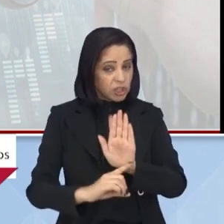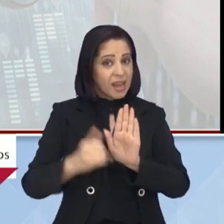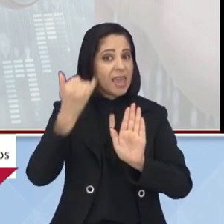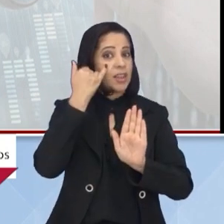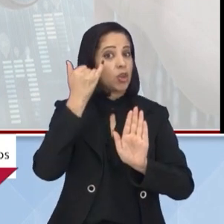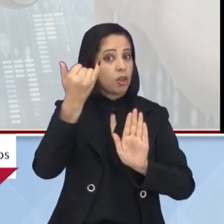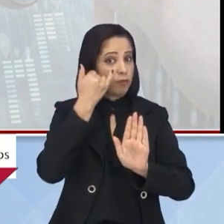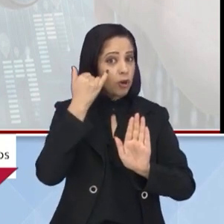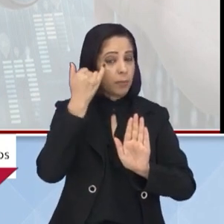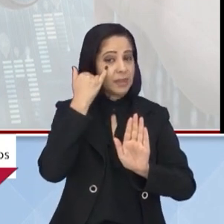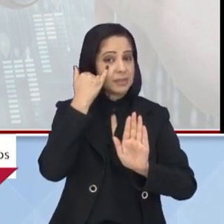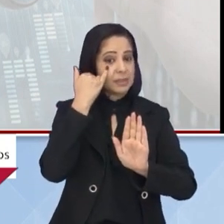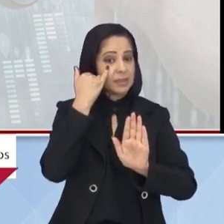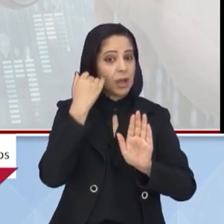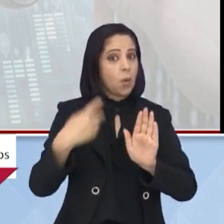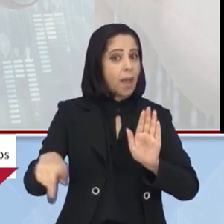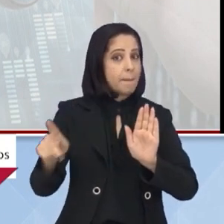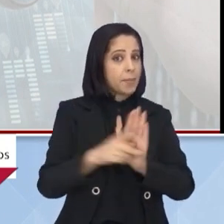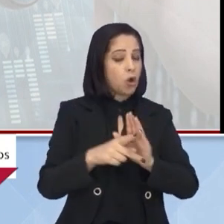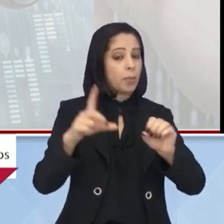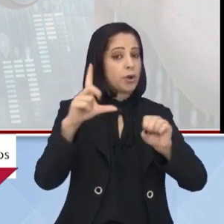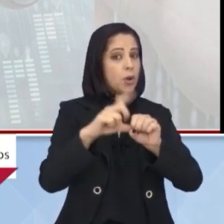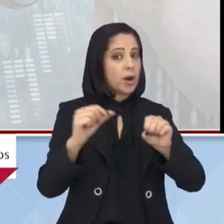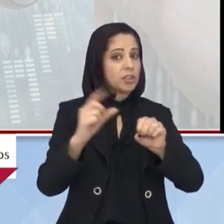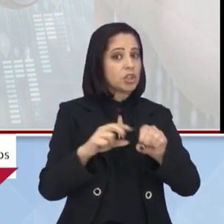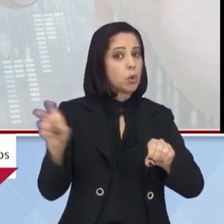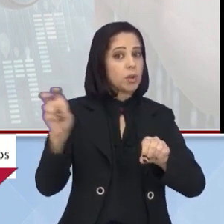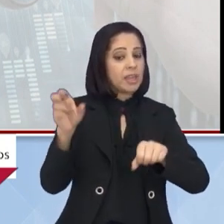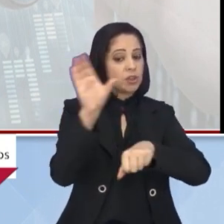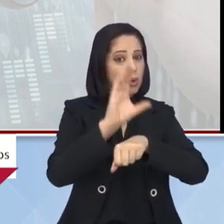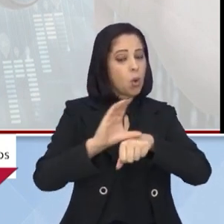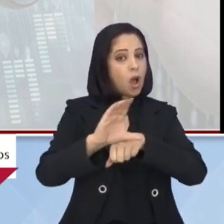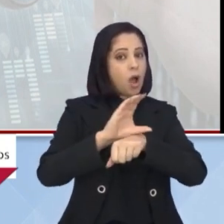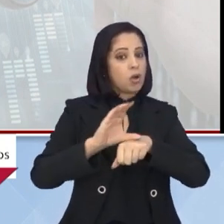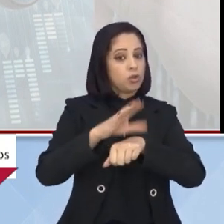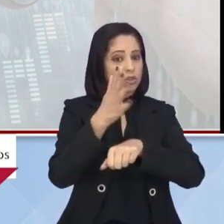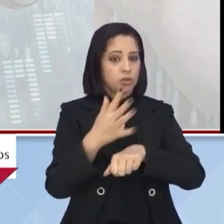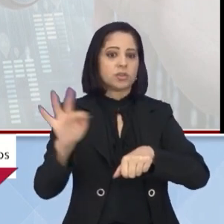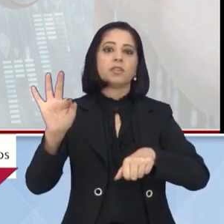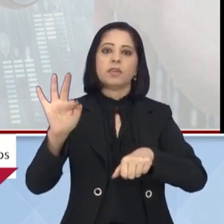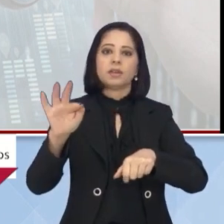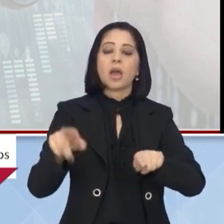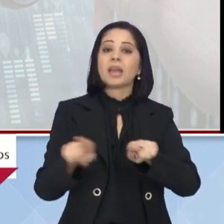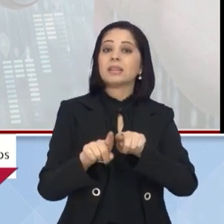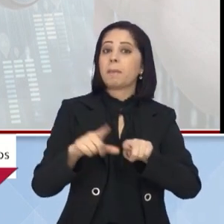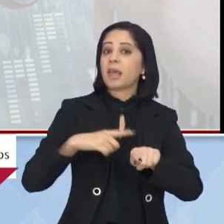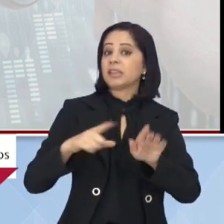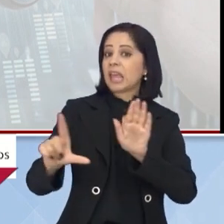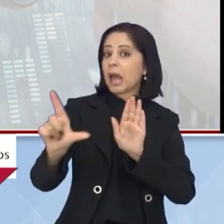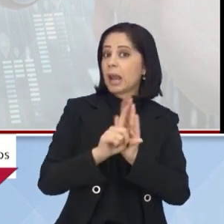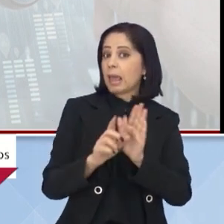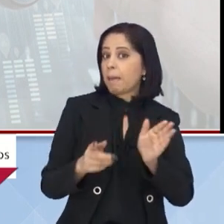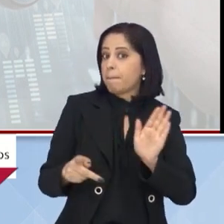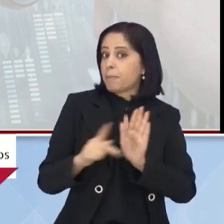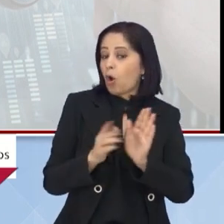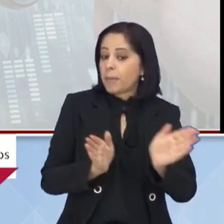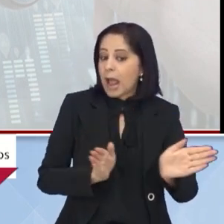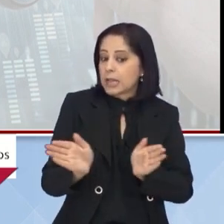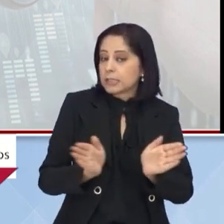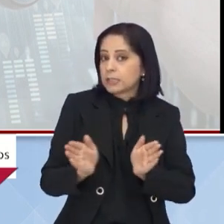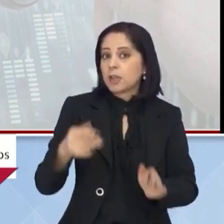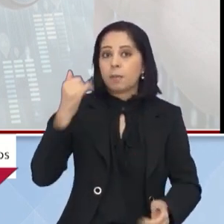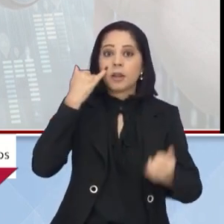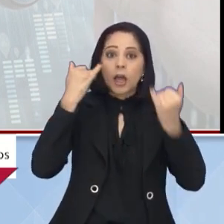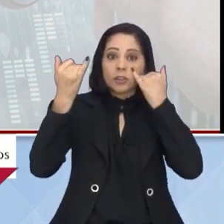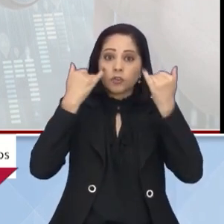constitucional garantido lá no artigo 5º da Constituição Federal além disso a gente tem uma lei de acesso à informação né que os obriga